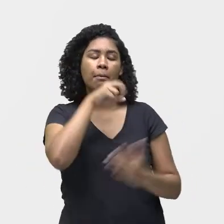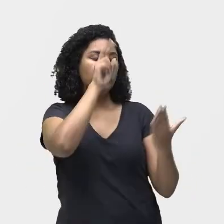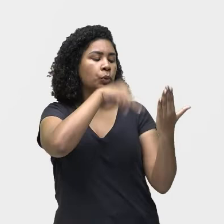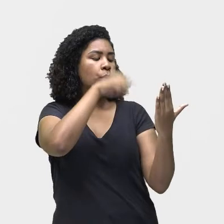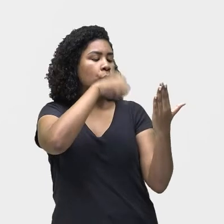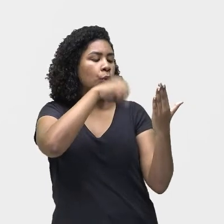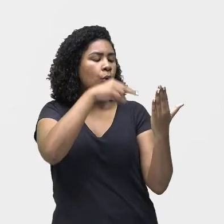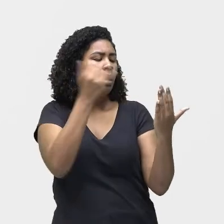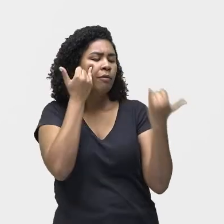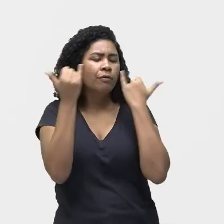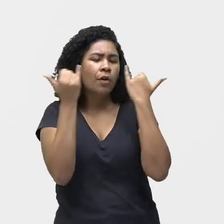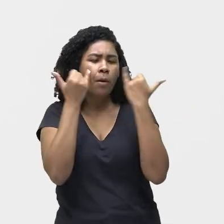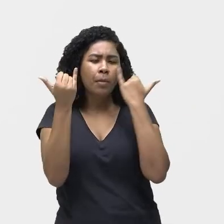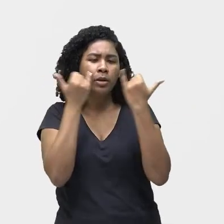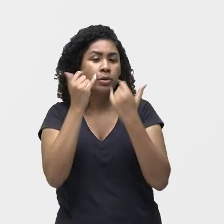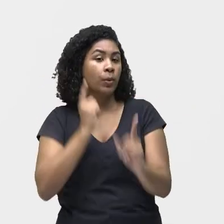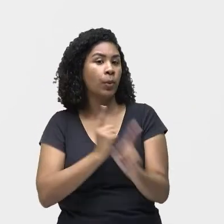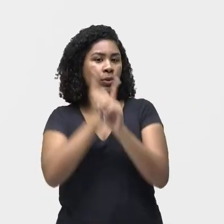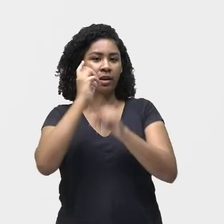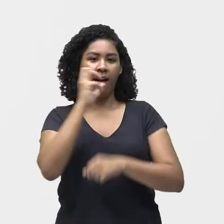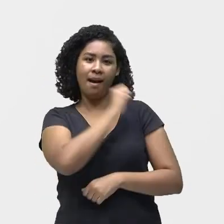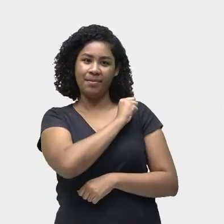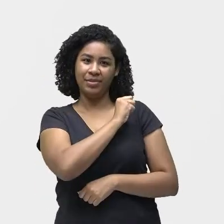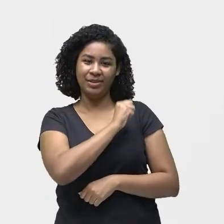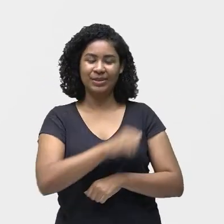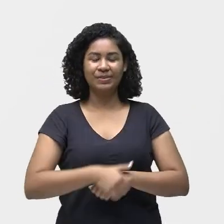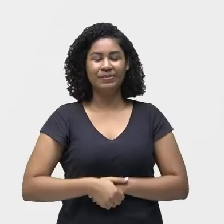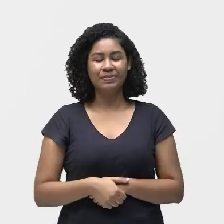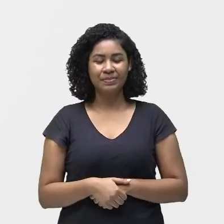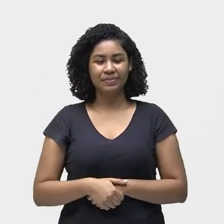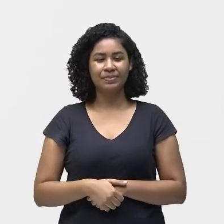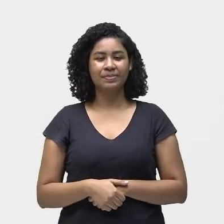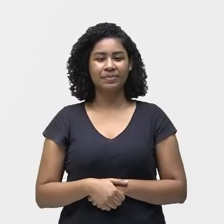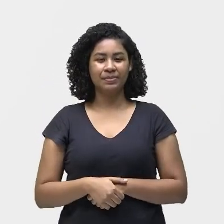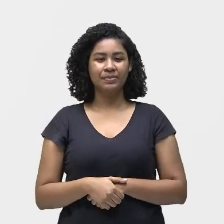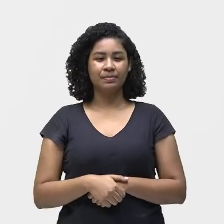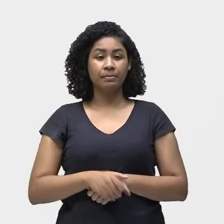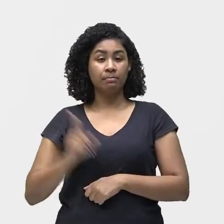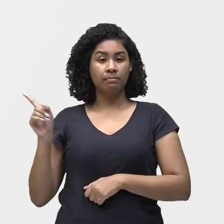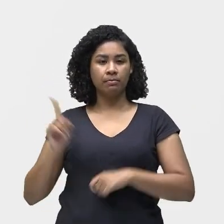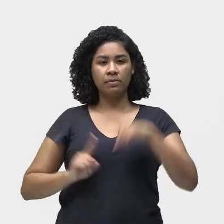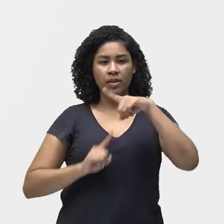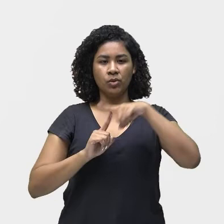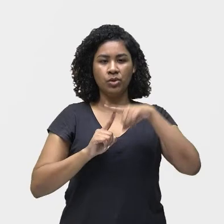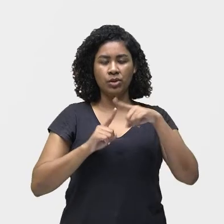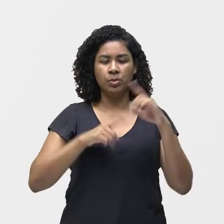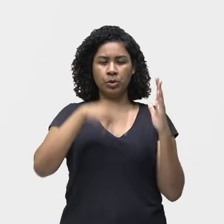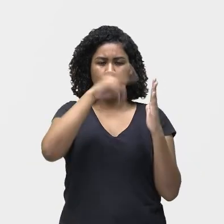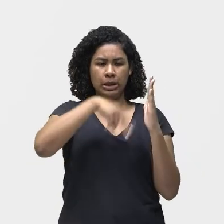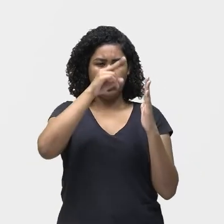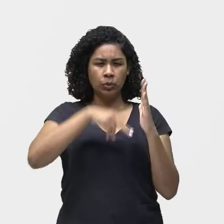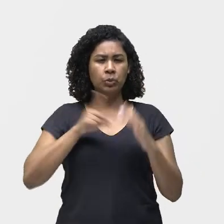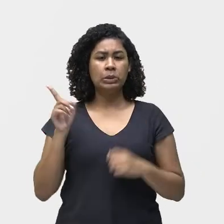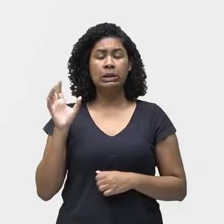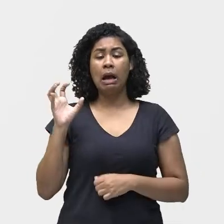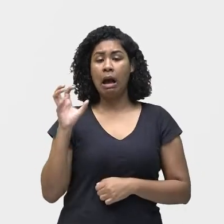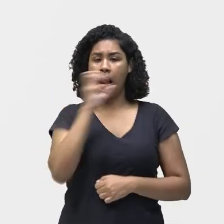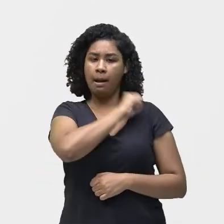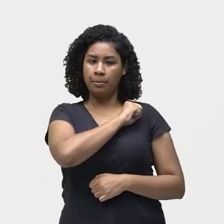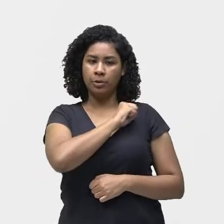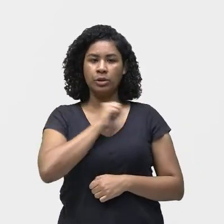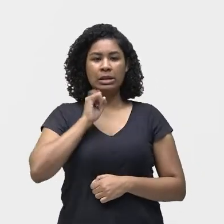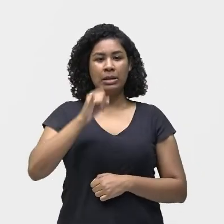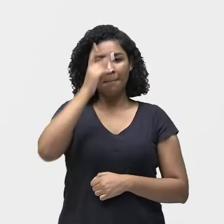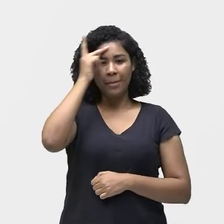adquirir algumas informações específicas, né? Esse tipo de leitura é rápida e assim que a